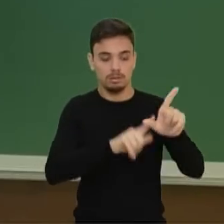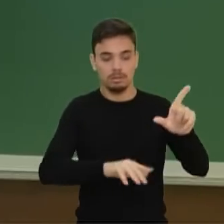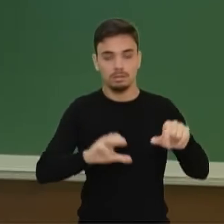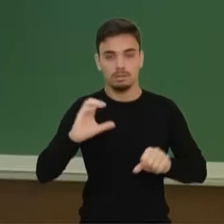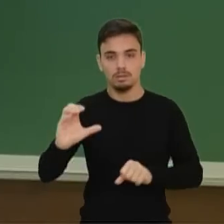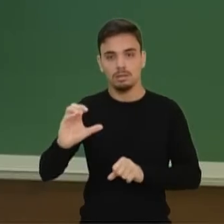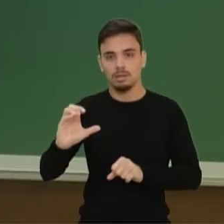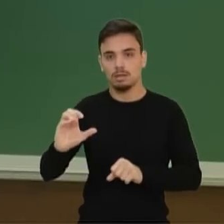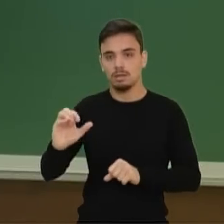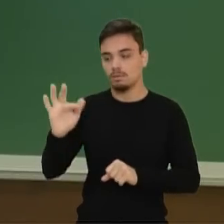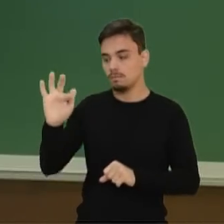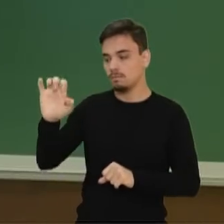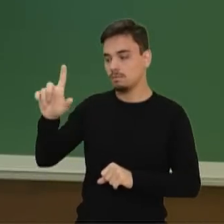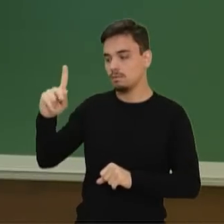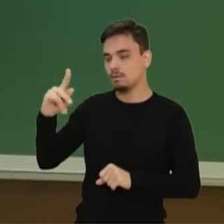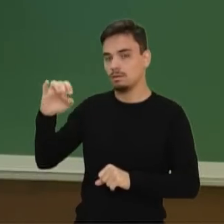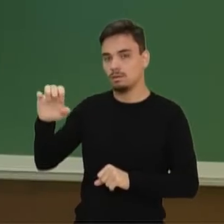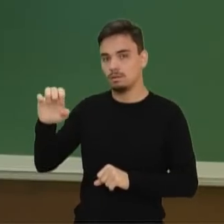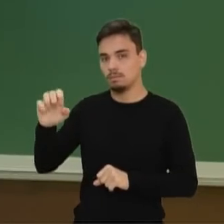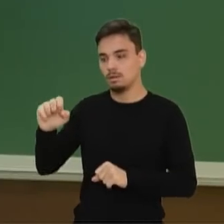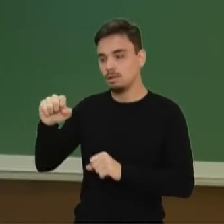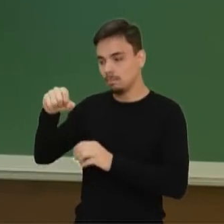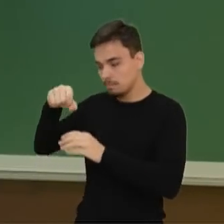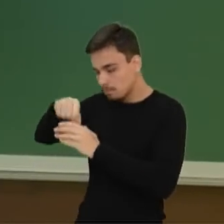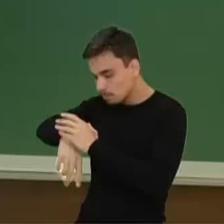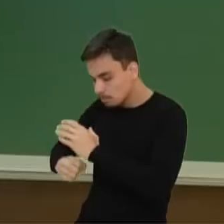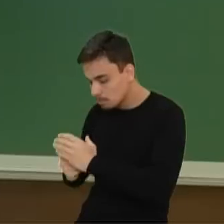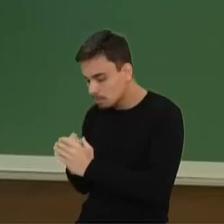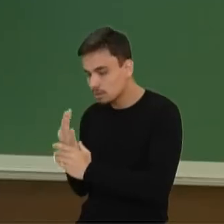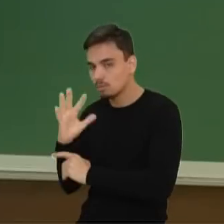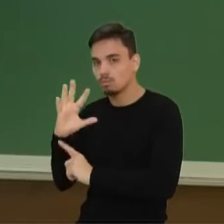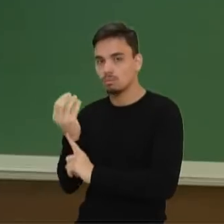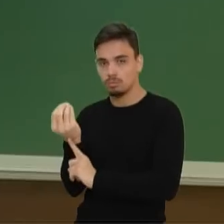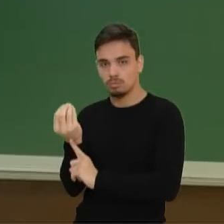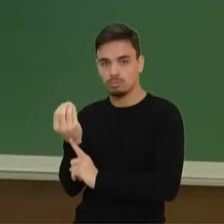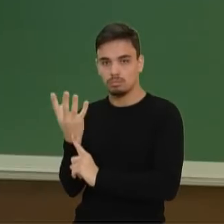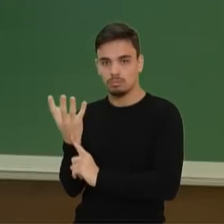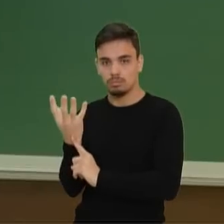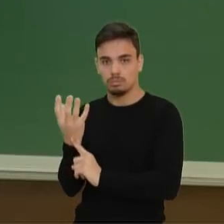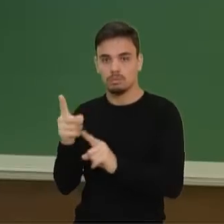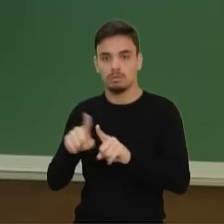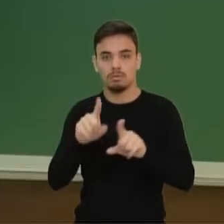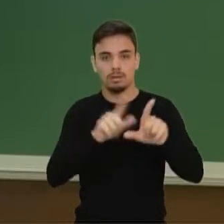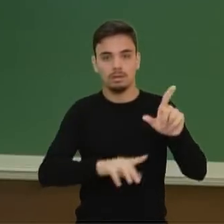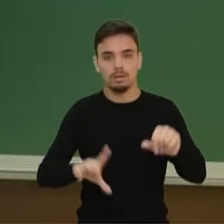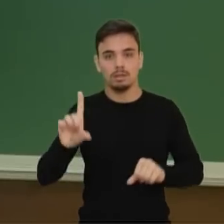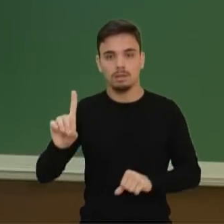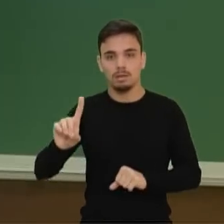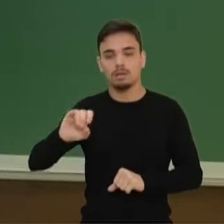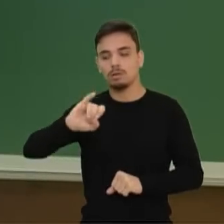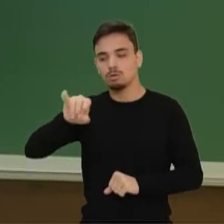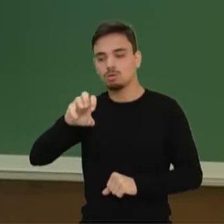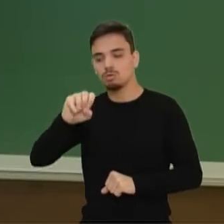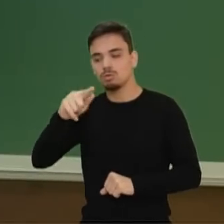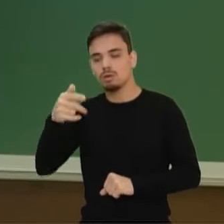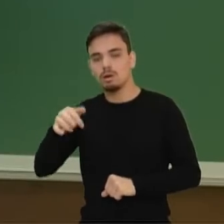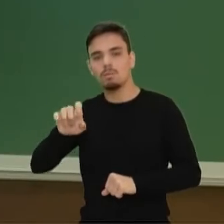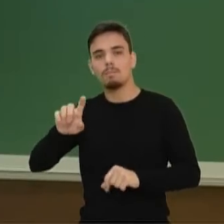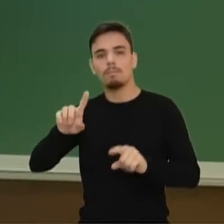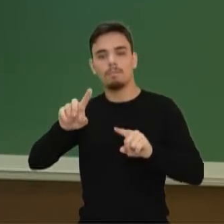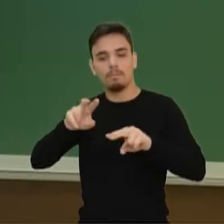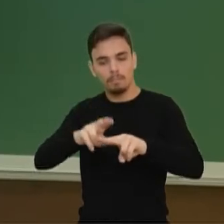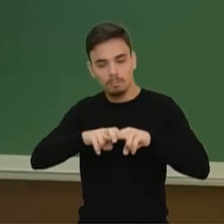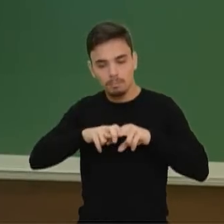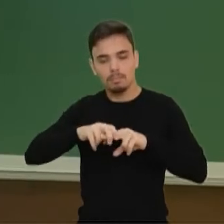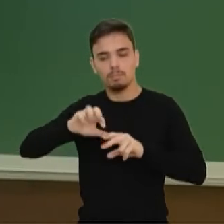uma rosa. D. João foi ferido por Paulo. É só verificarem, gente.